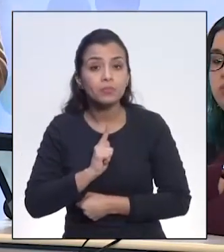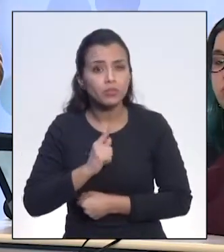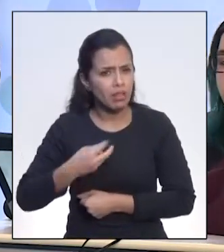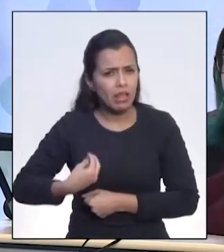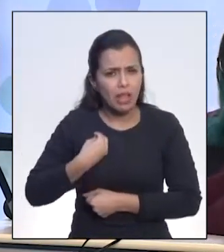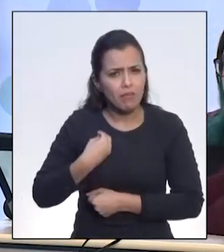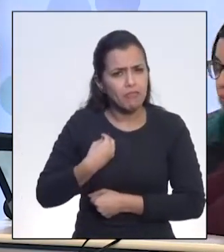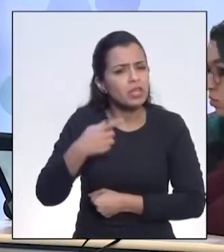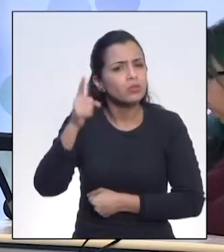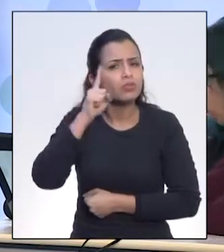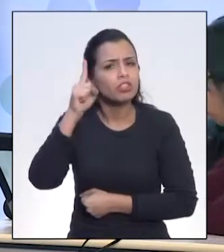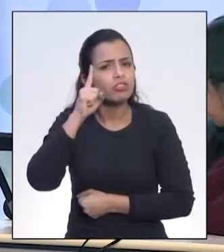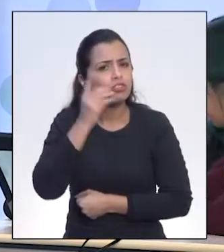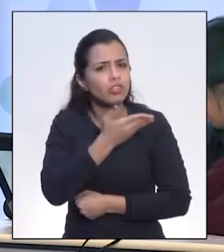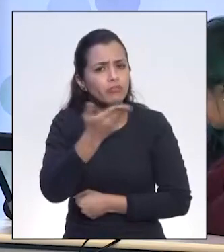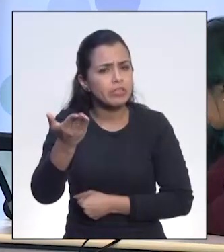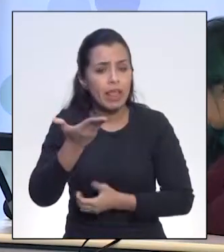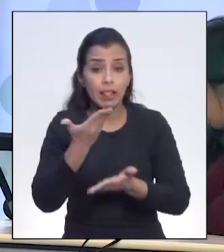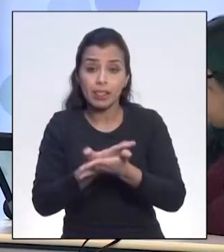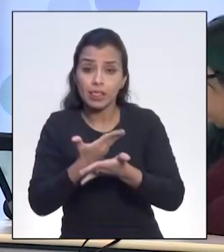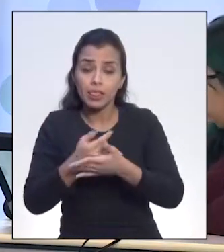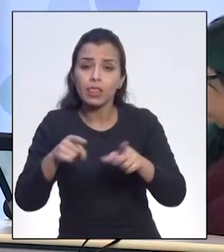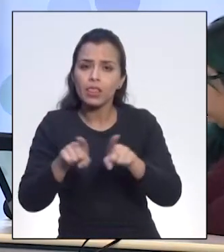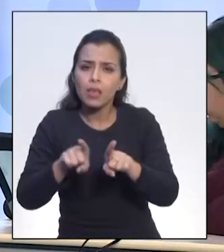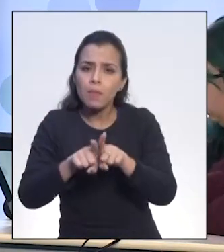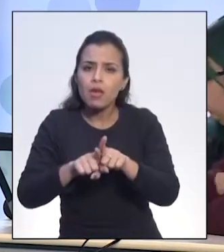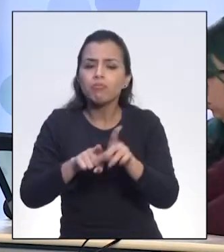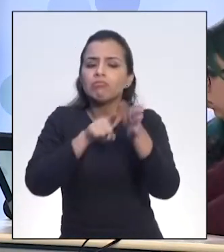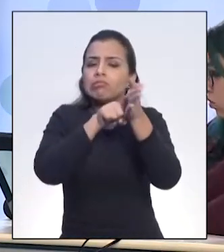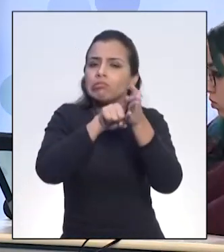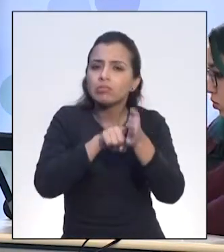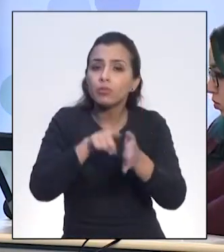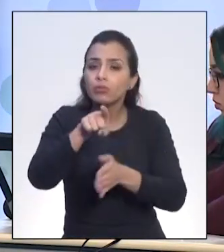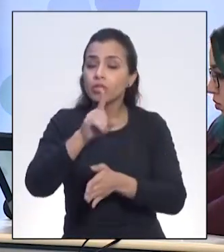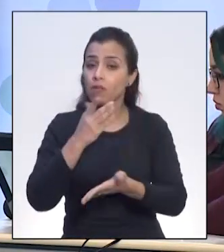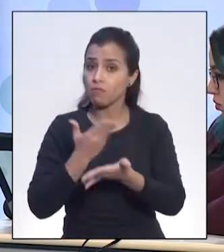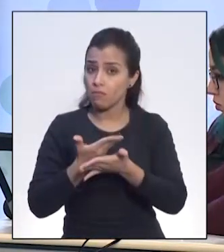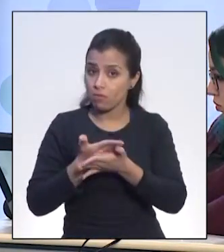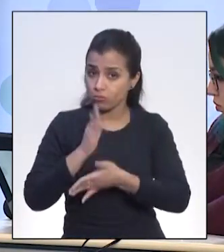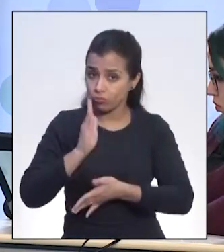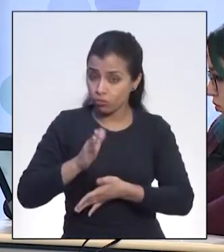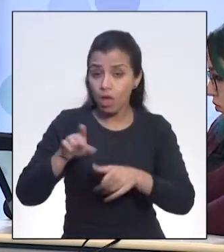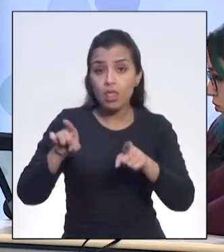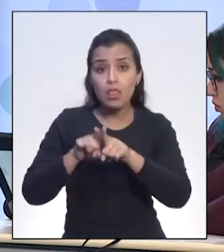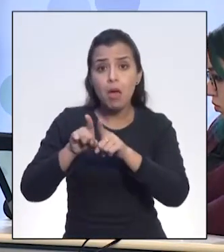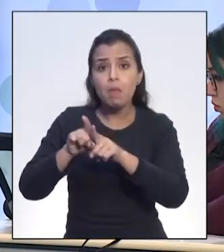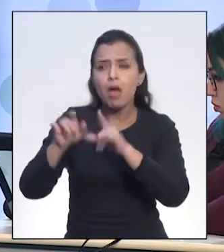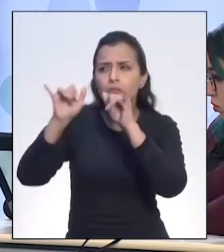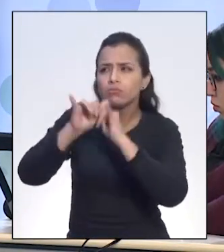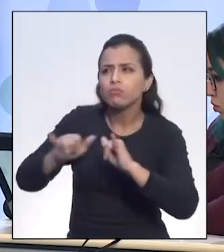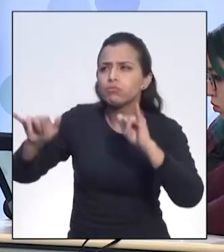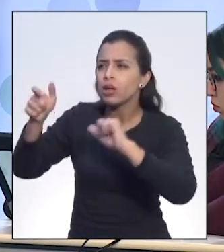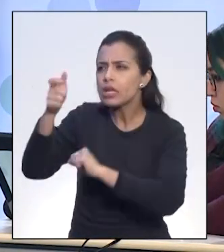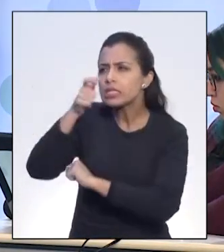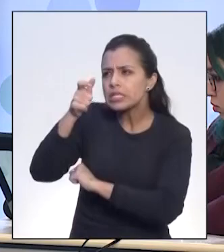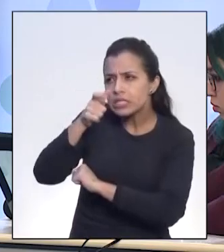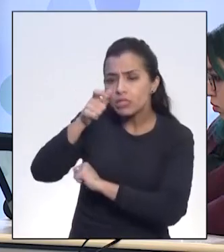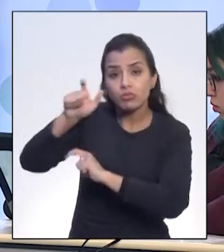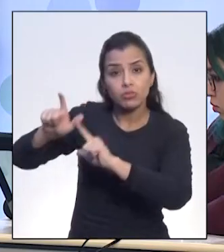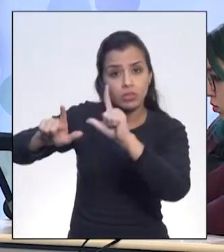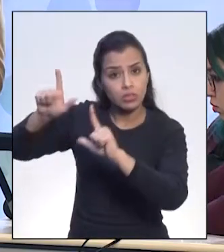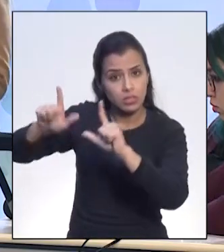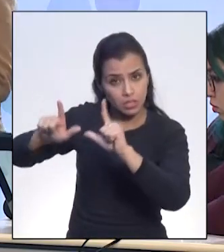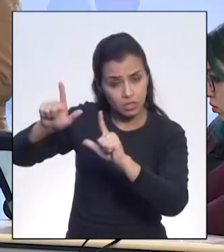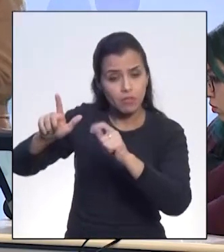vida, com o cotidiano, com as aulas, com as pesquisas que vocês fazem, com as notícias que vocês assistem na